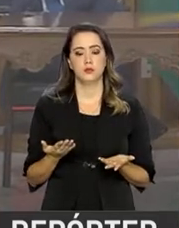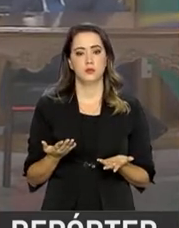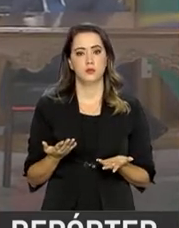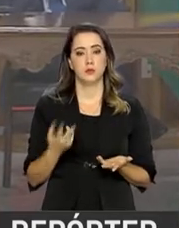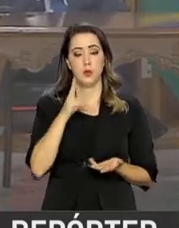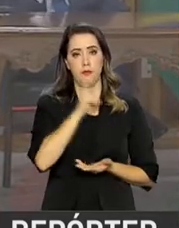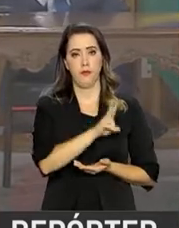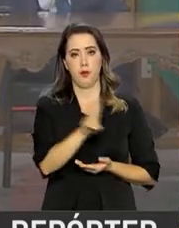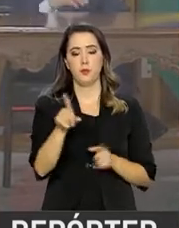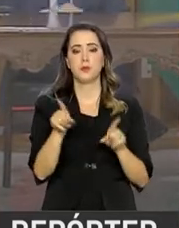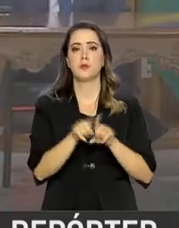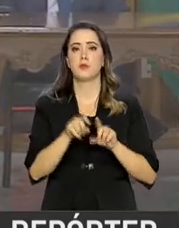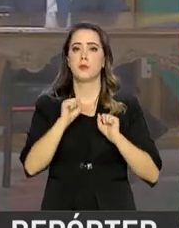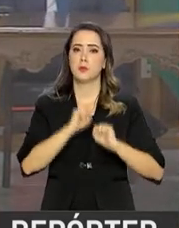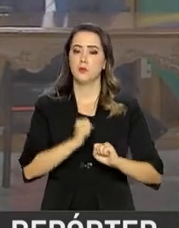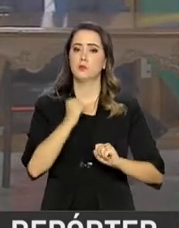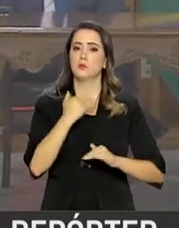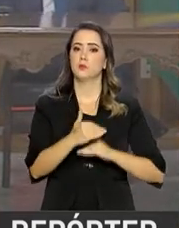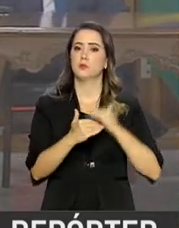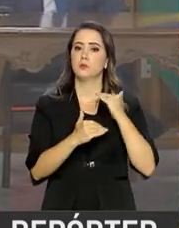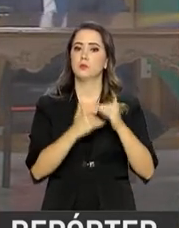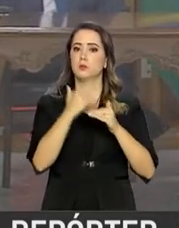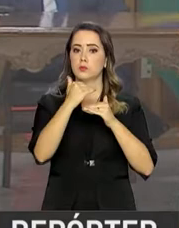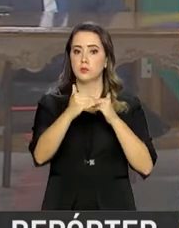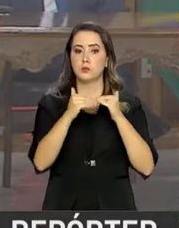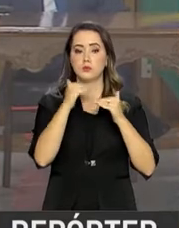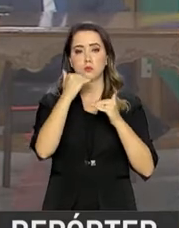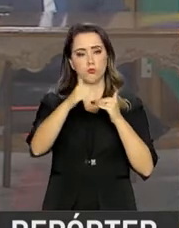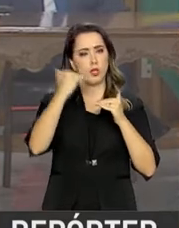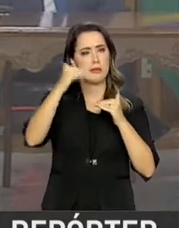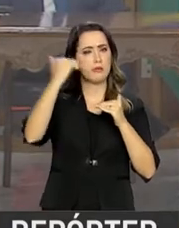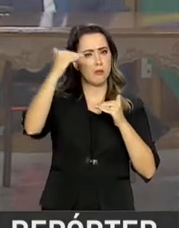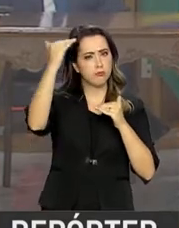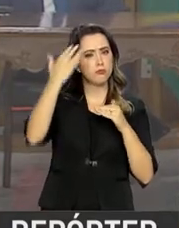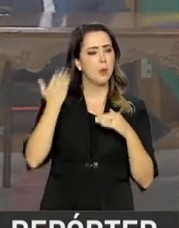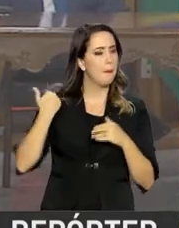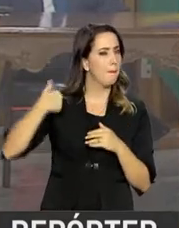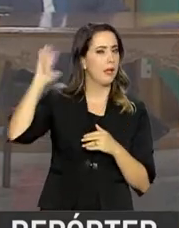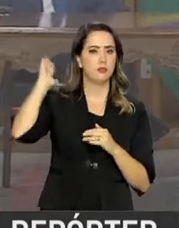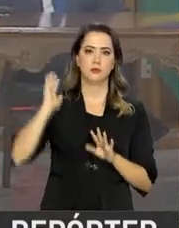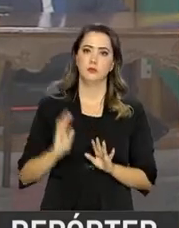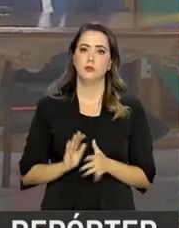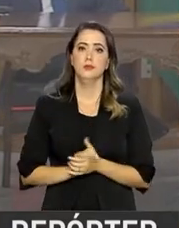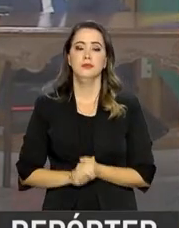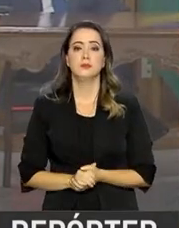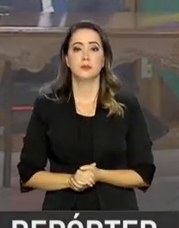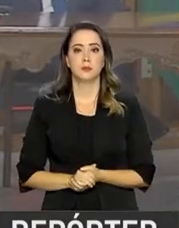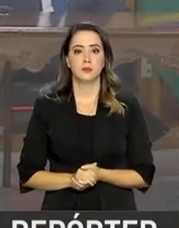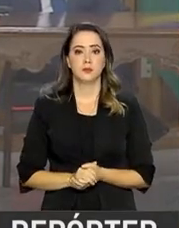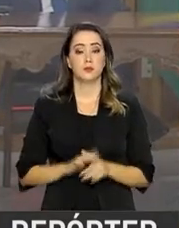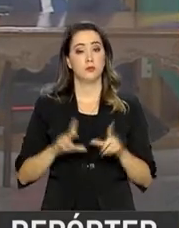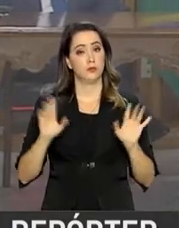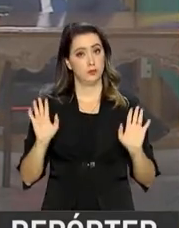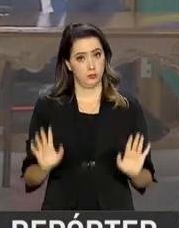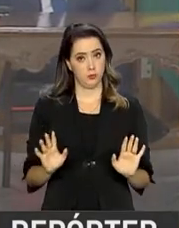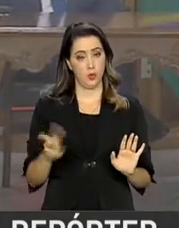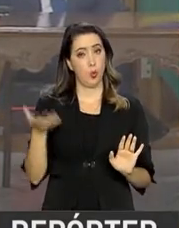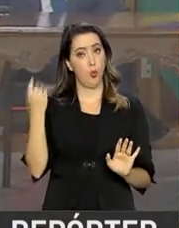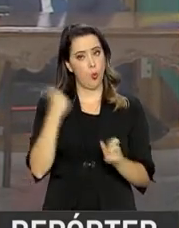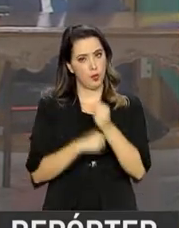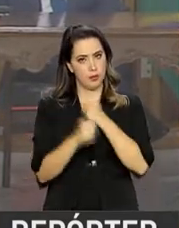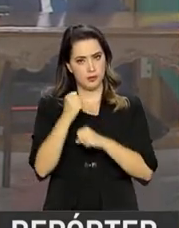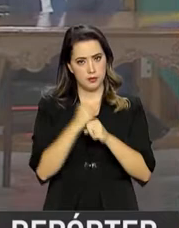digamos que há potencial para fazermos ainda muito mais aliás no ano